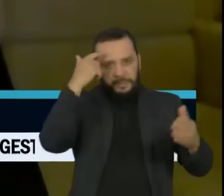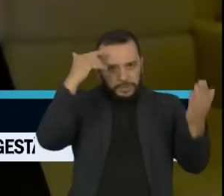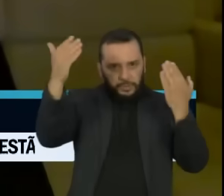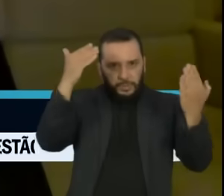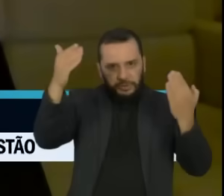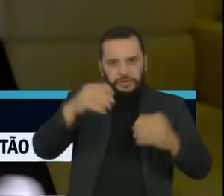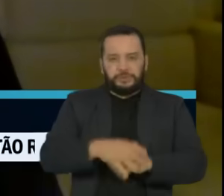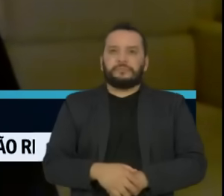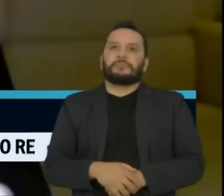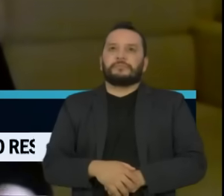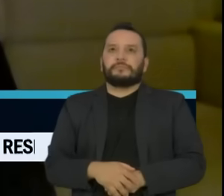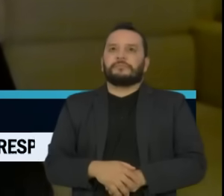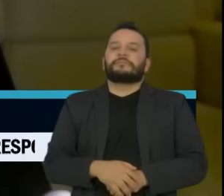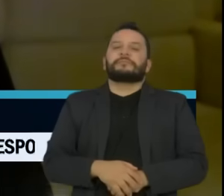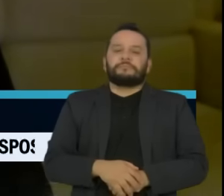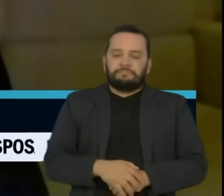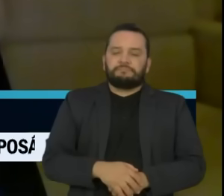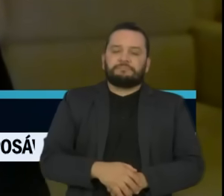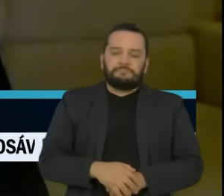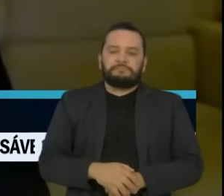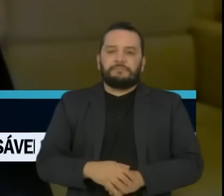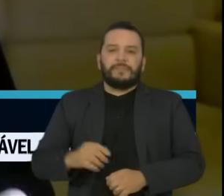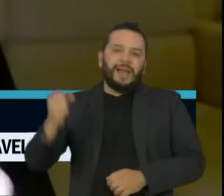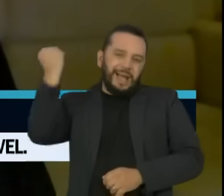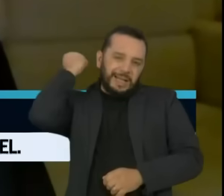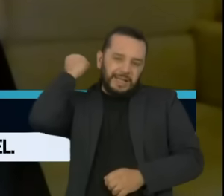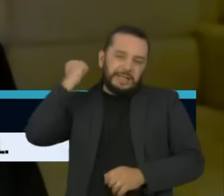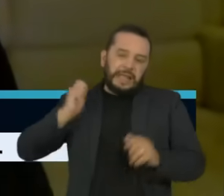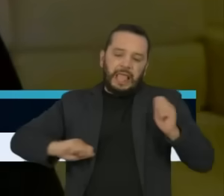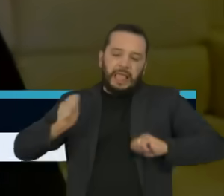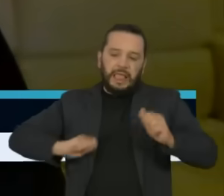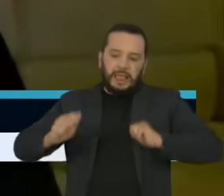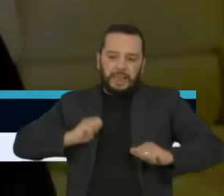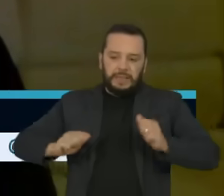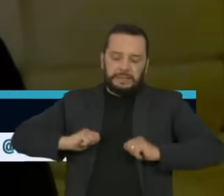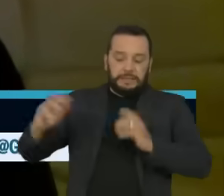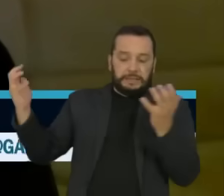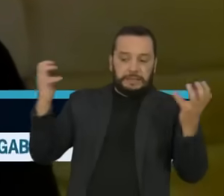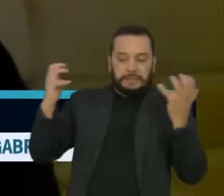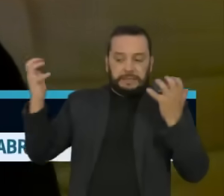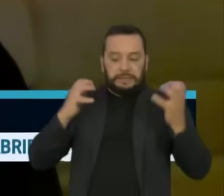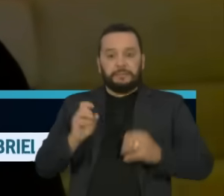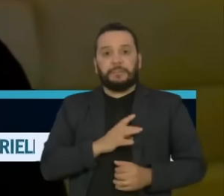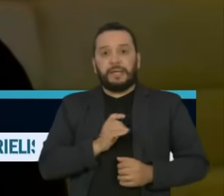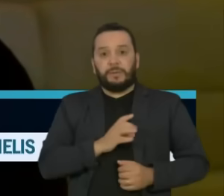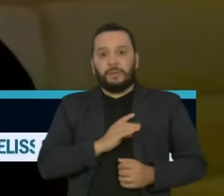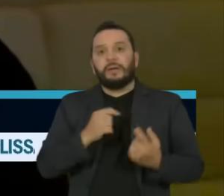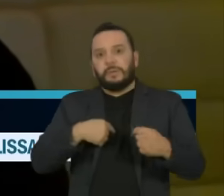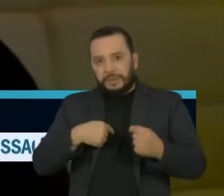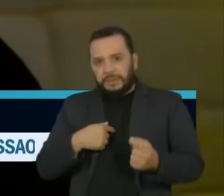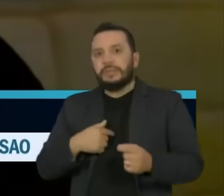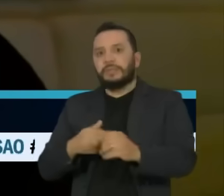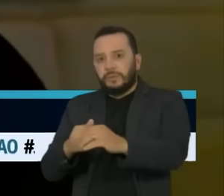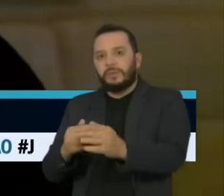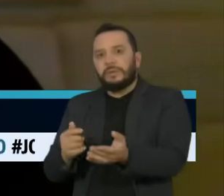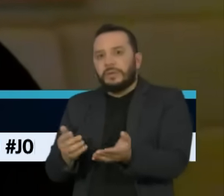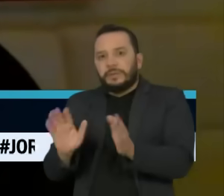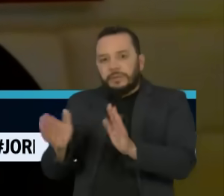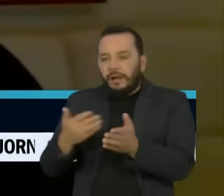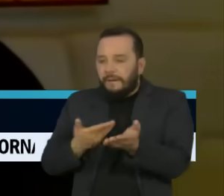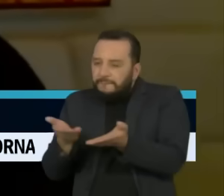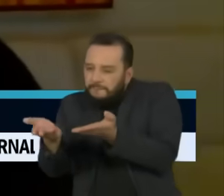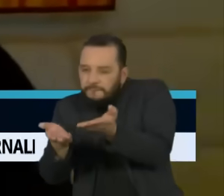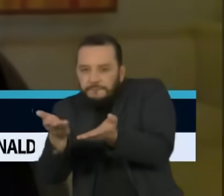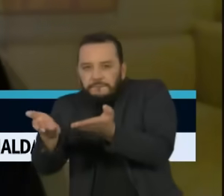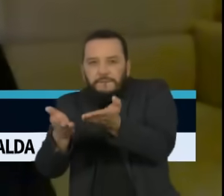ansiedade, ela é a base, por exemplo, do medo. Então, eu vou ter que trabalhar com esse professor no desenvolvimento da tolerância